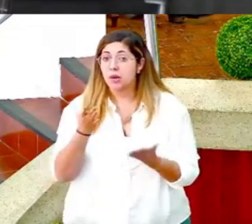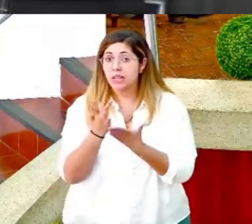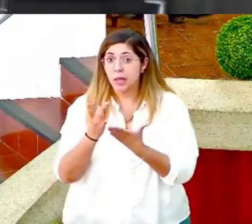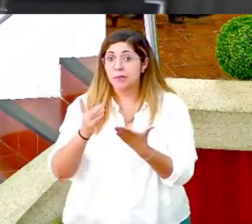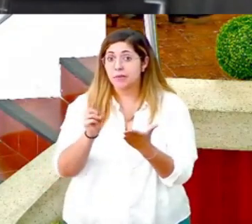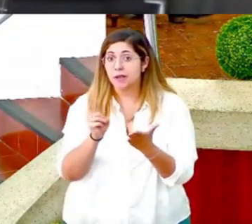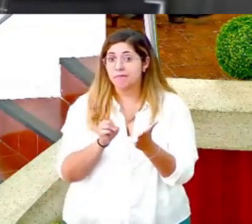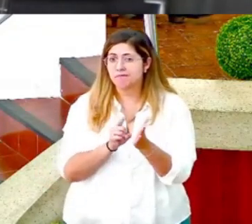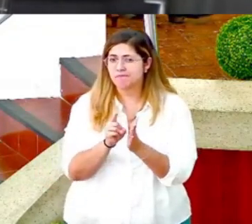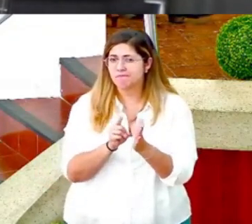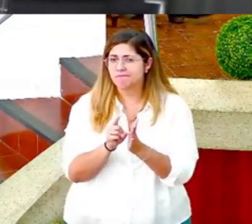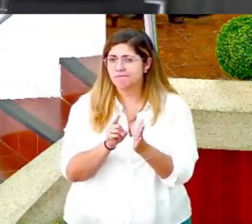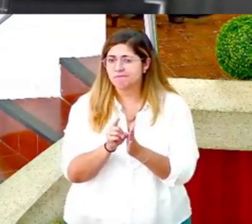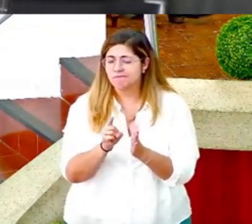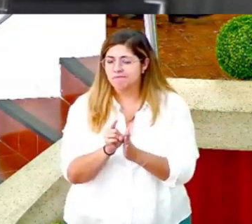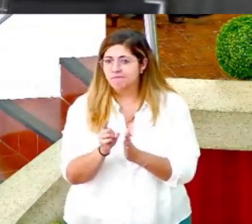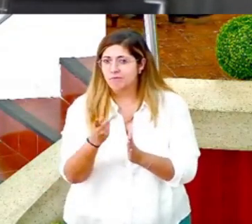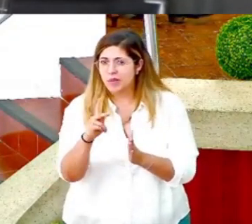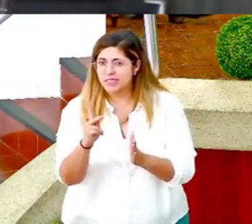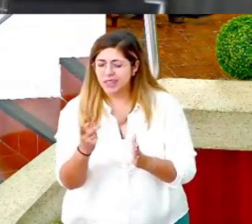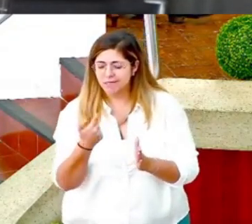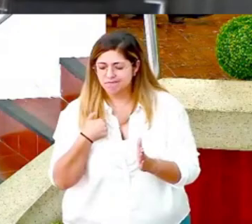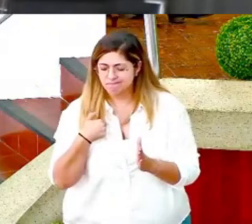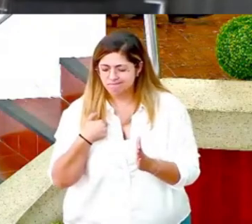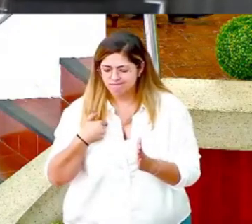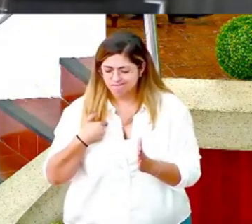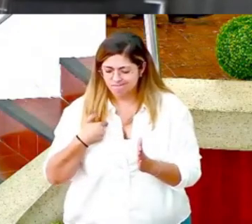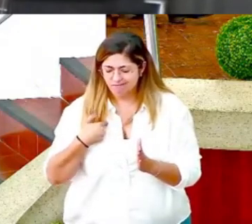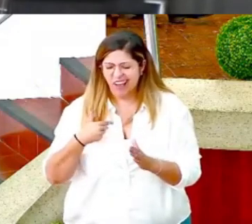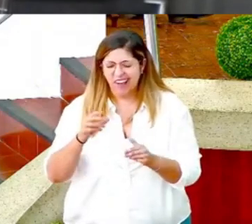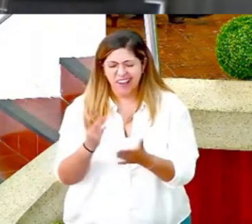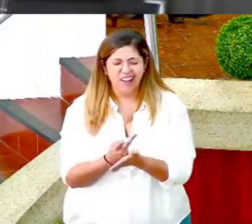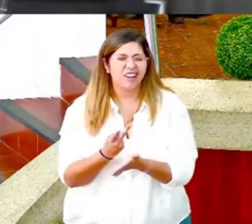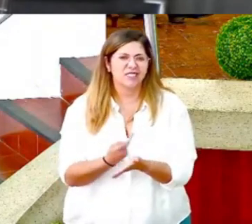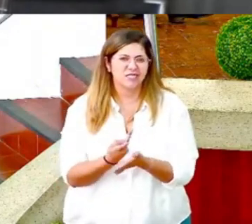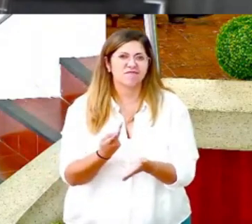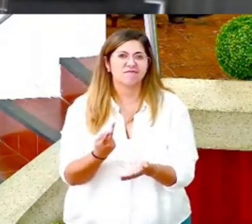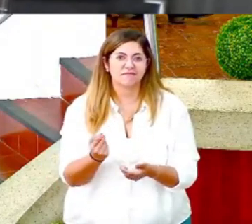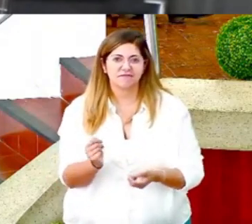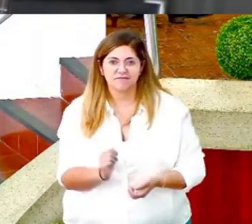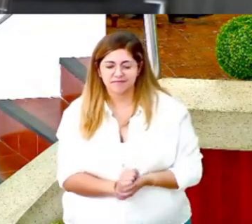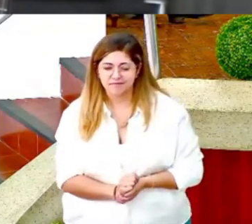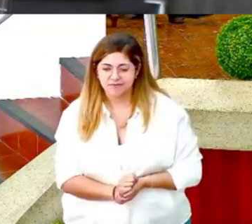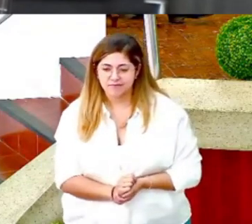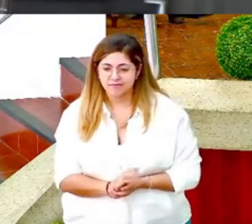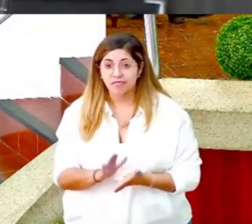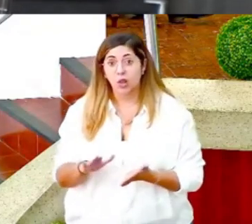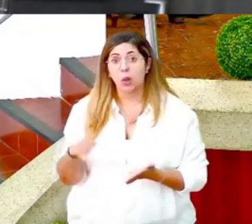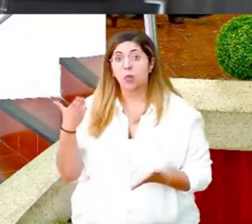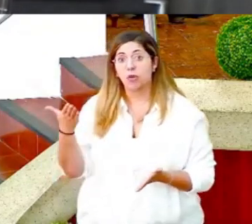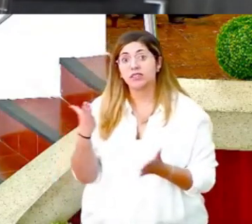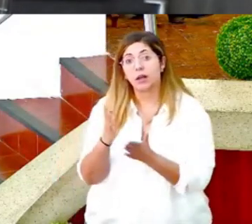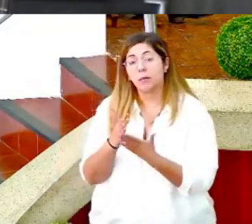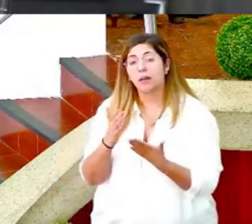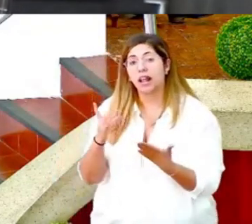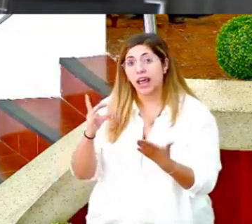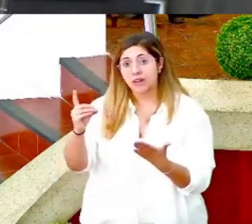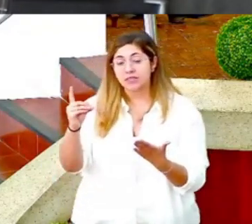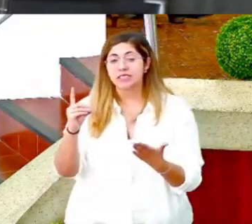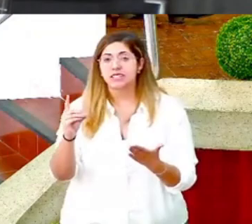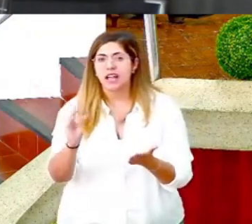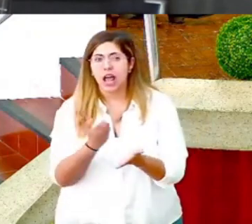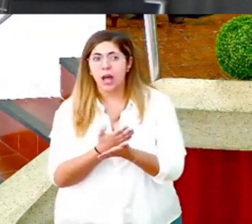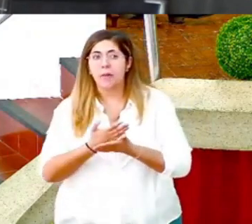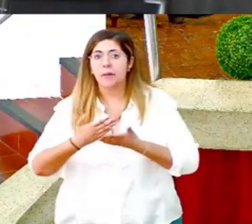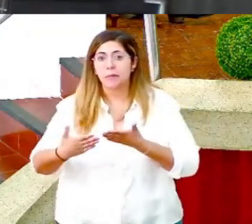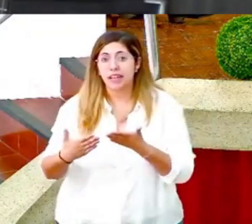levar ao choro, às lágrimas, à dor? Quando a palavra entrou no nosso coração, quando ela rompeu a pedra